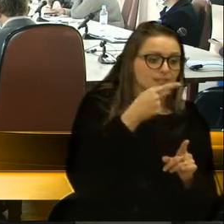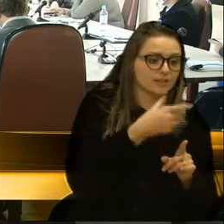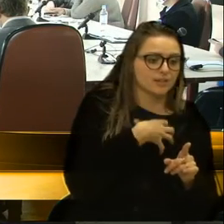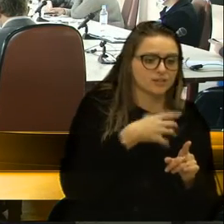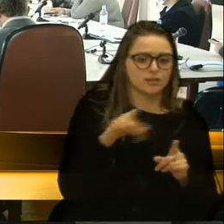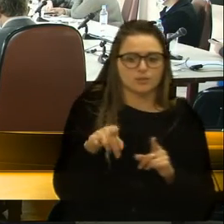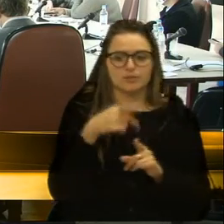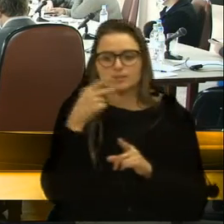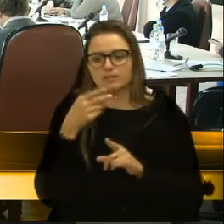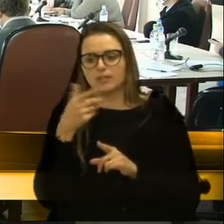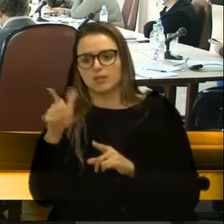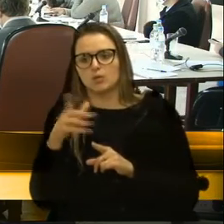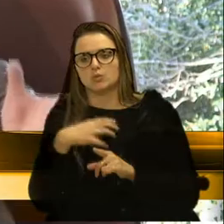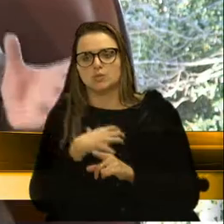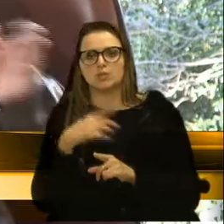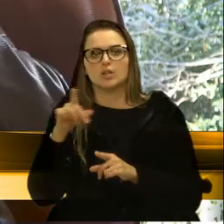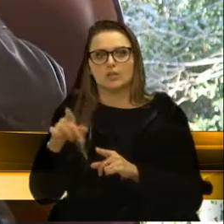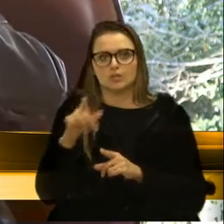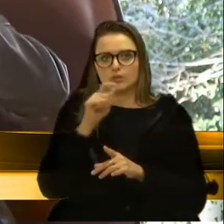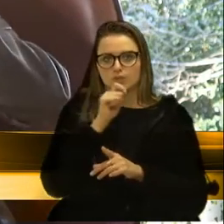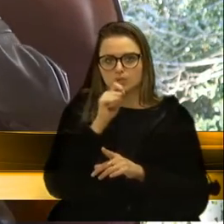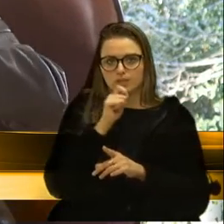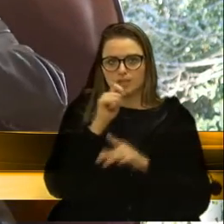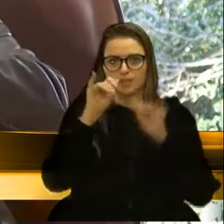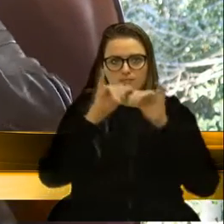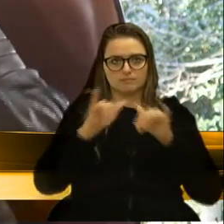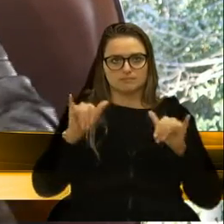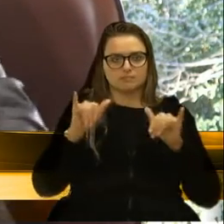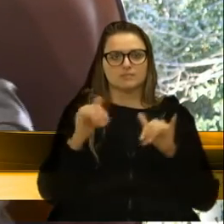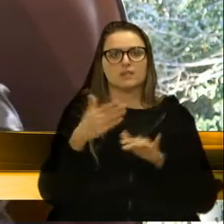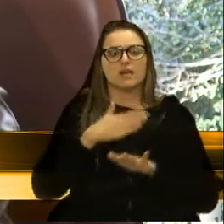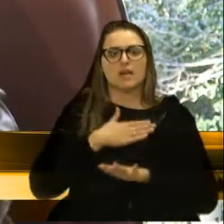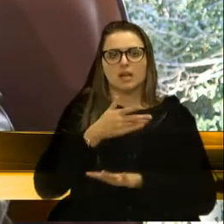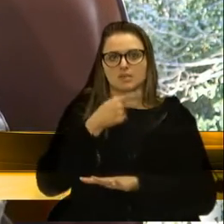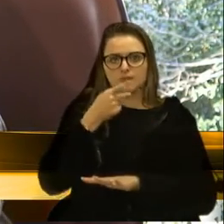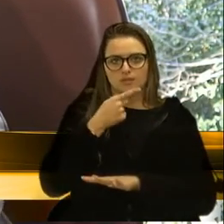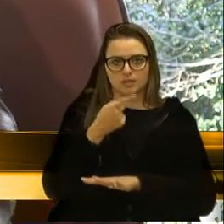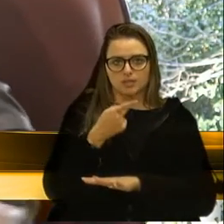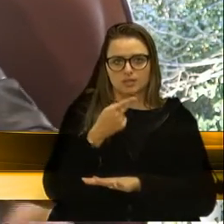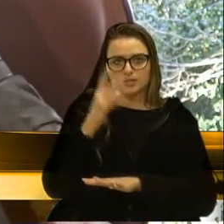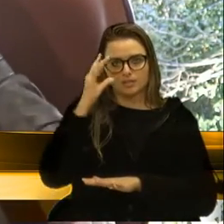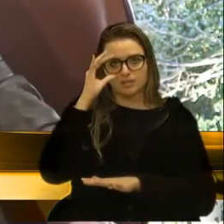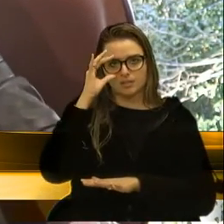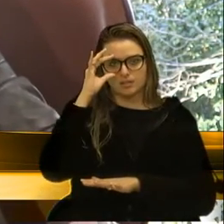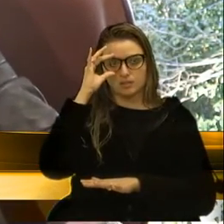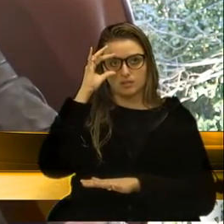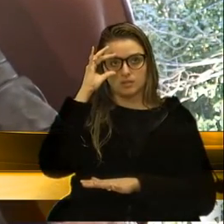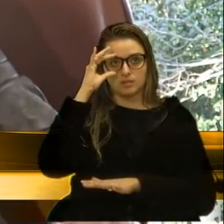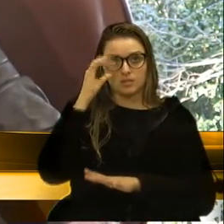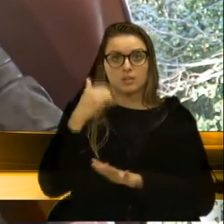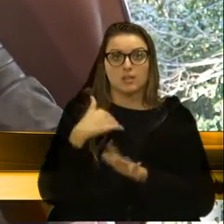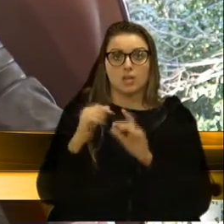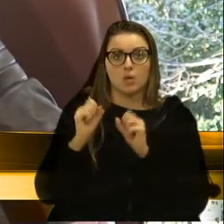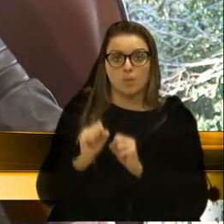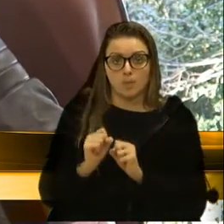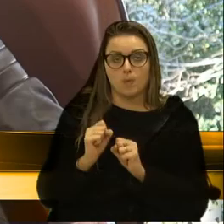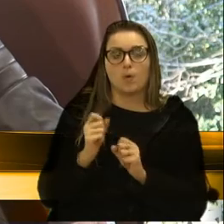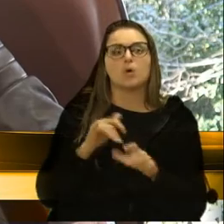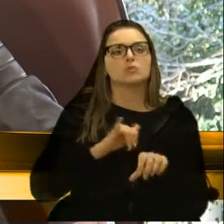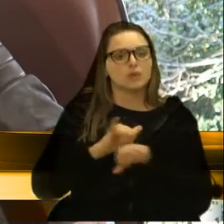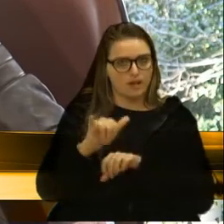Agora, sobre a imprensa, o senhor já pegou em cima da minha fala, posso ter me pronunciado